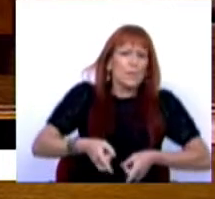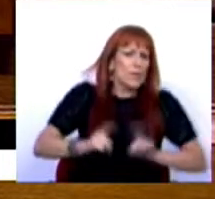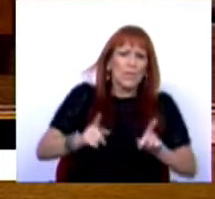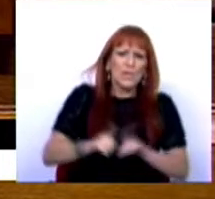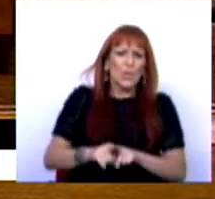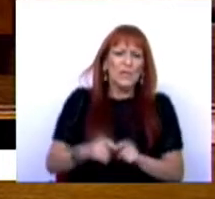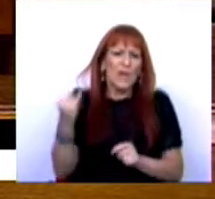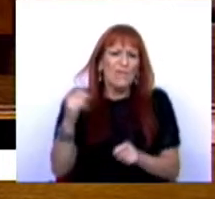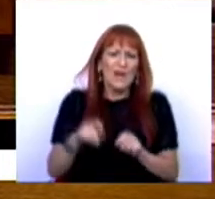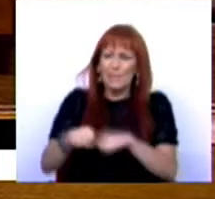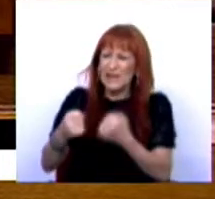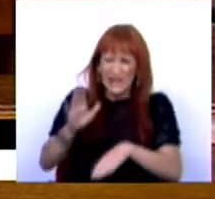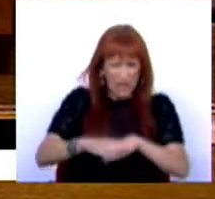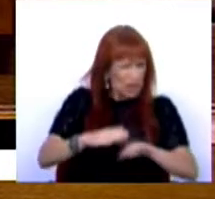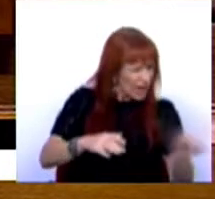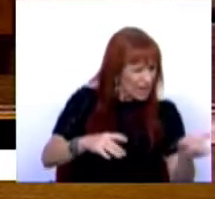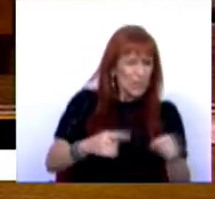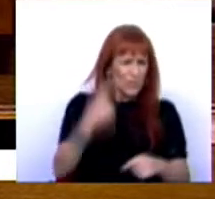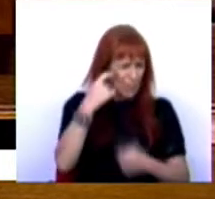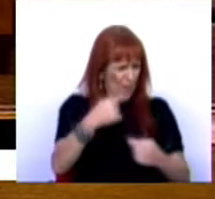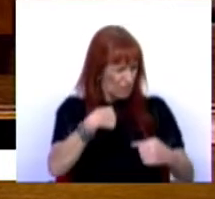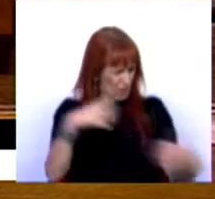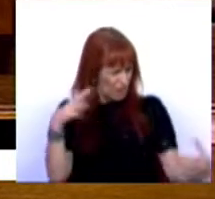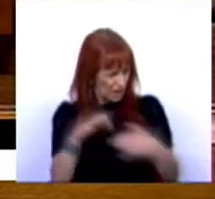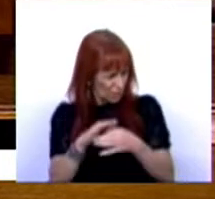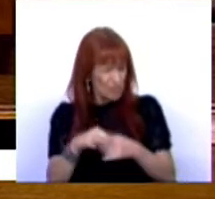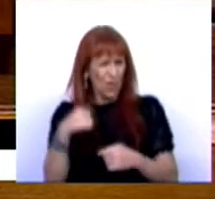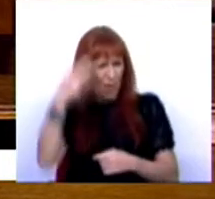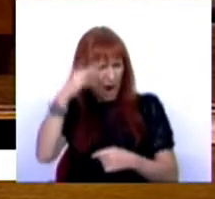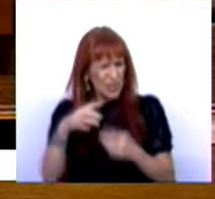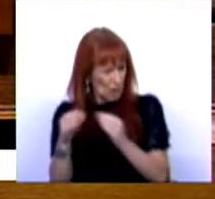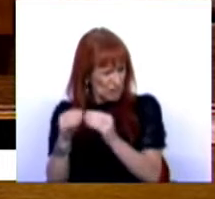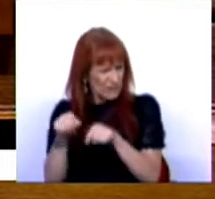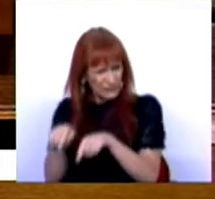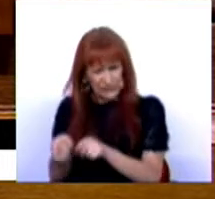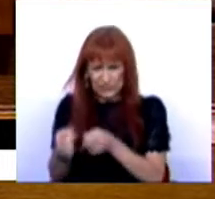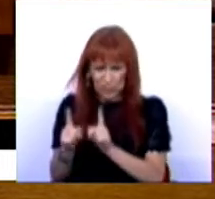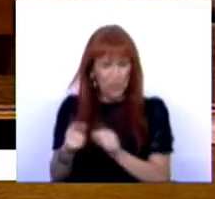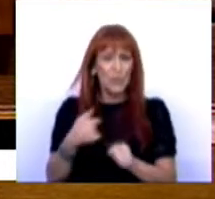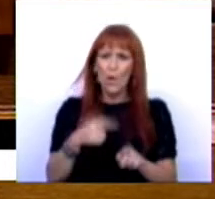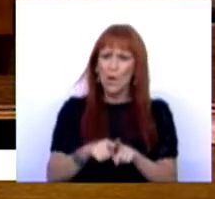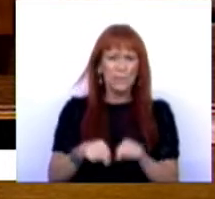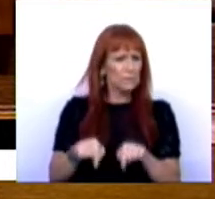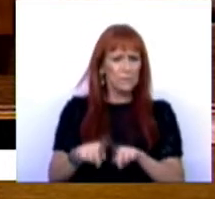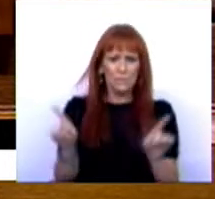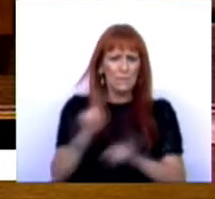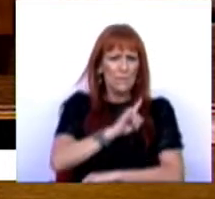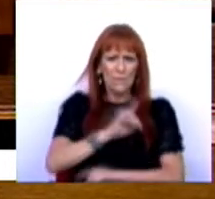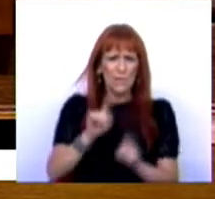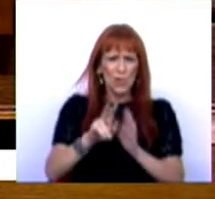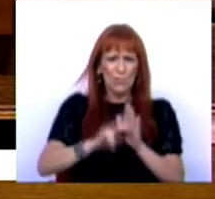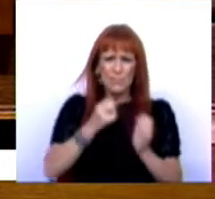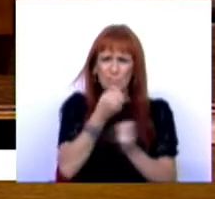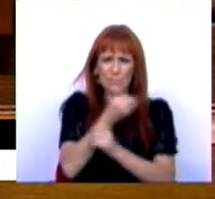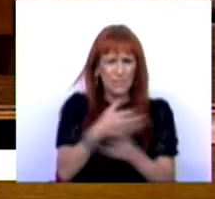que falsamente nenhum partido da esquerda nos procure associar ou considerar coniventes. Nós não privatizamos, não